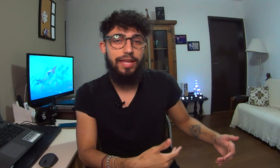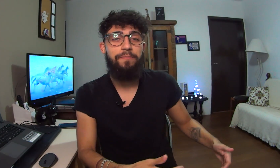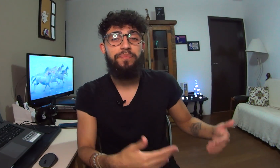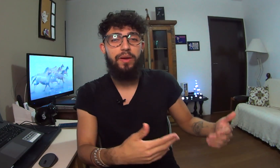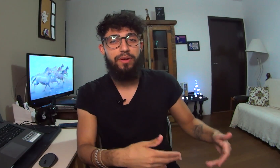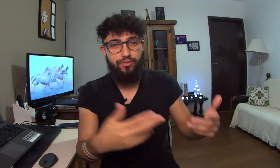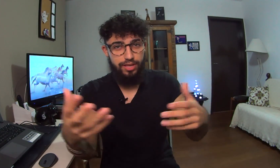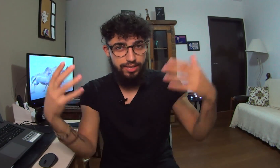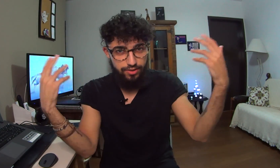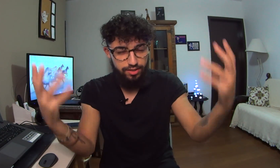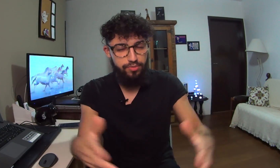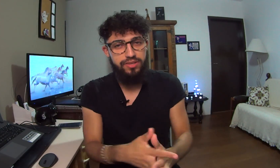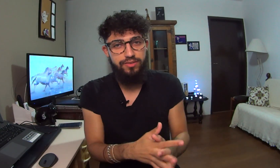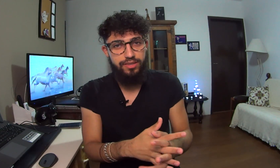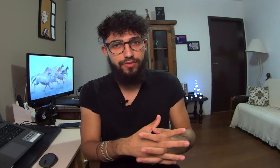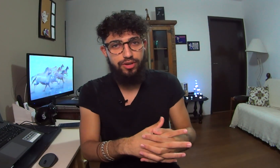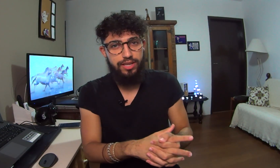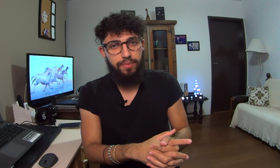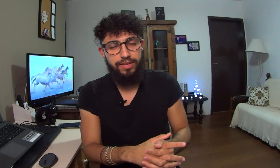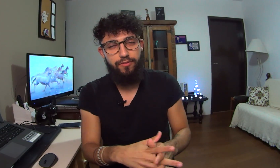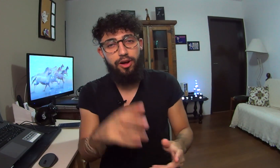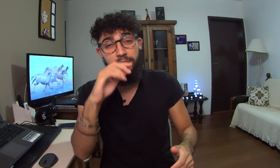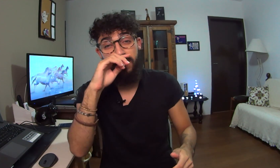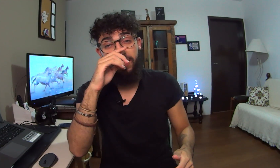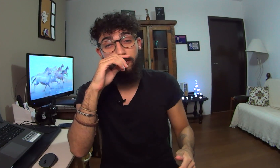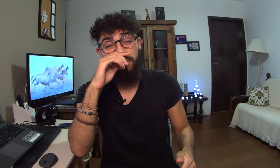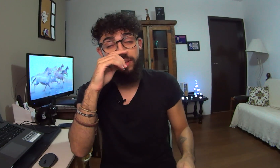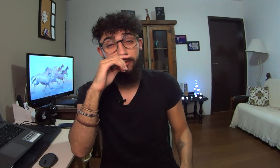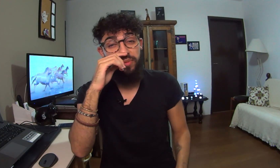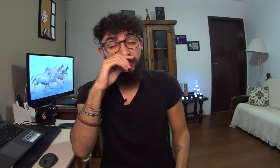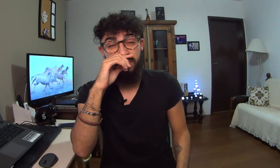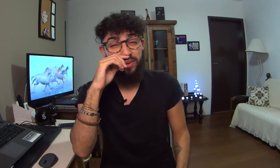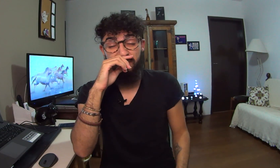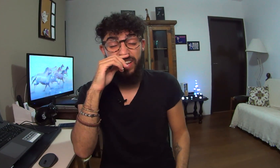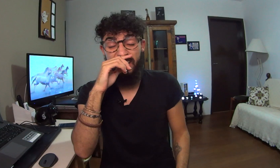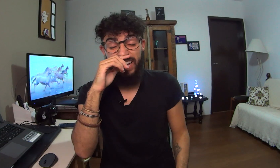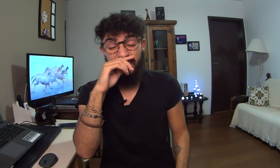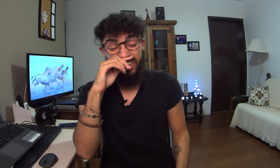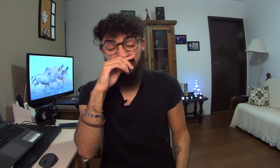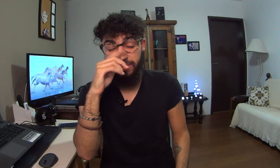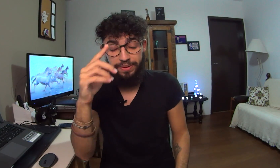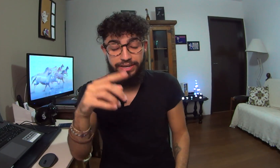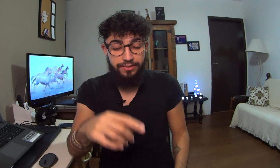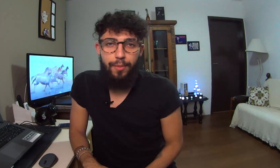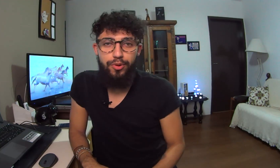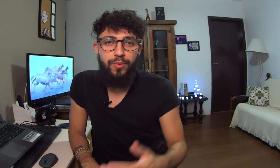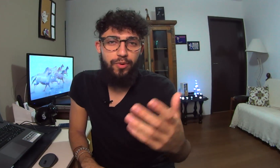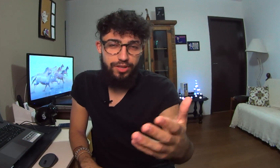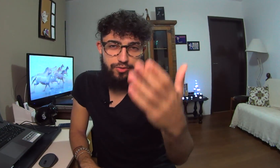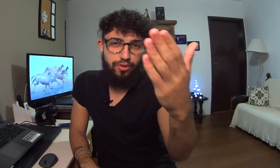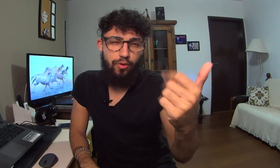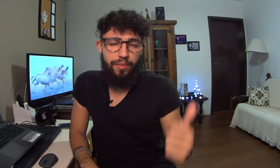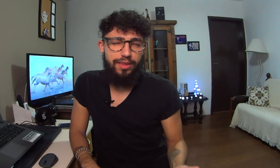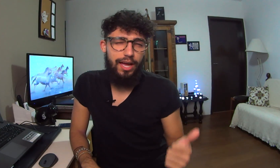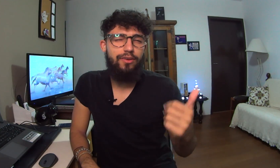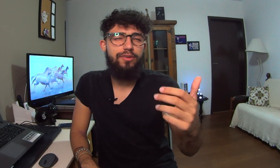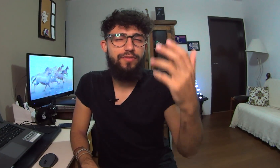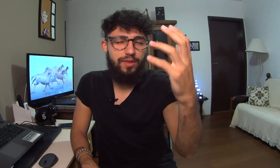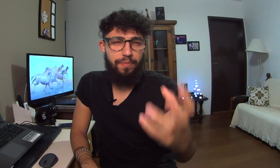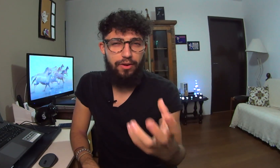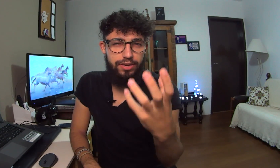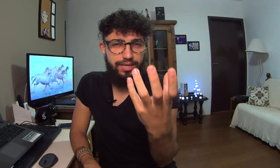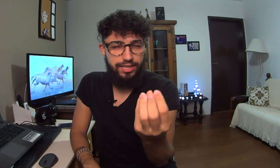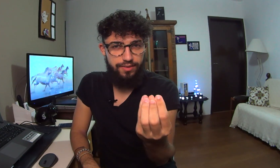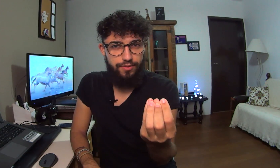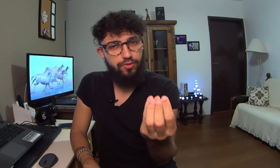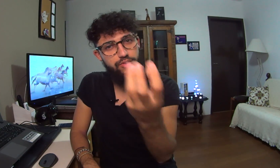botão do gostei para ajudar na distribuição desse vídeo aqui na plataforma. Comenta alguma coisa para ajudar, a alergia tá pegando. É muito importante o teu comentário, e quando